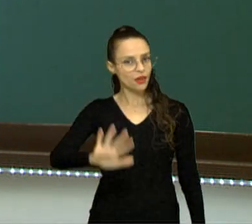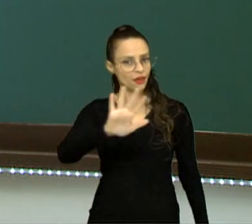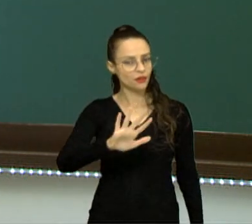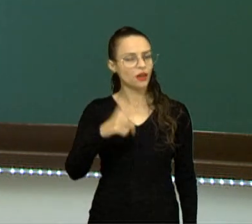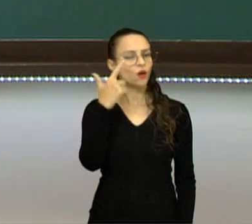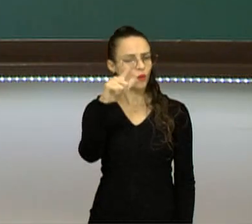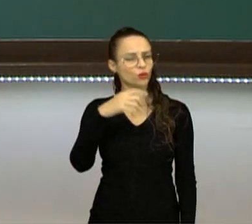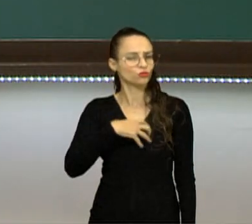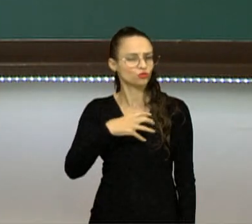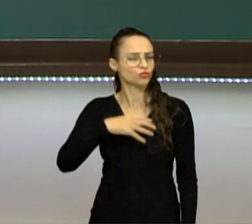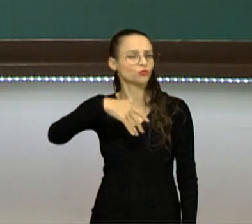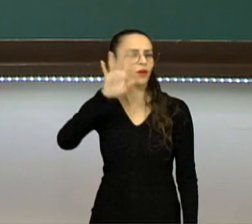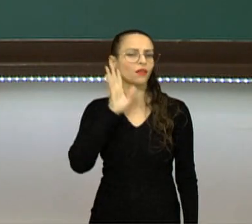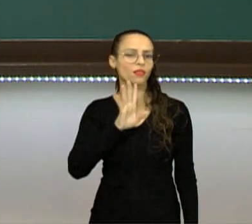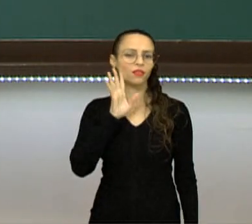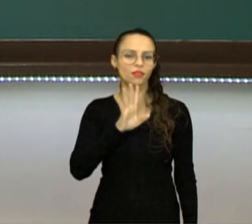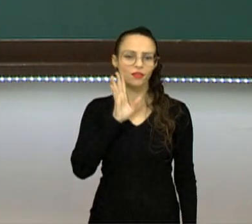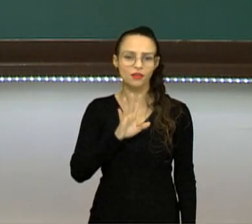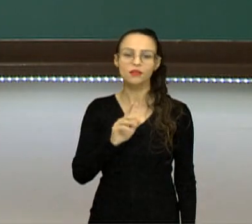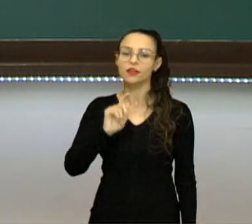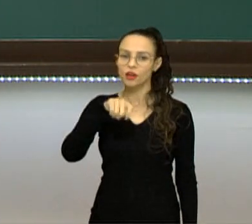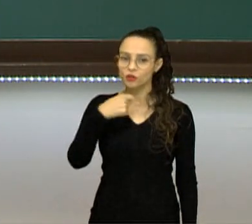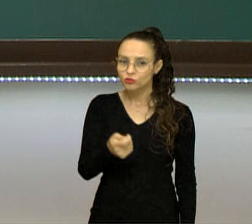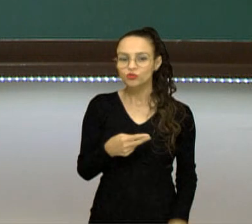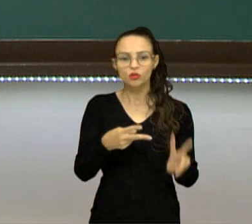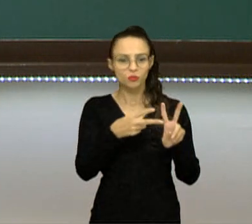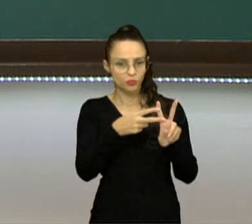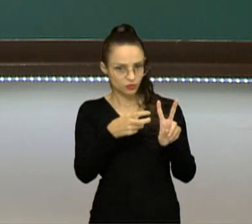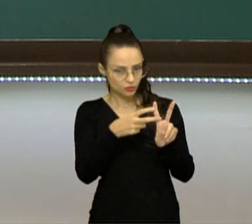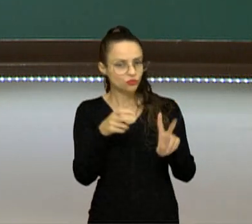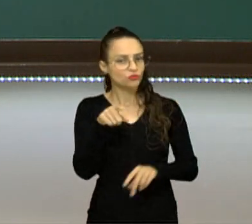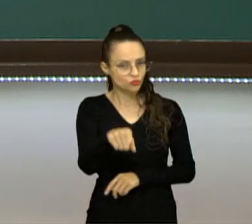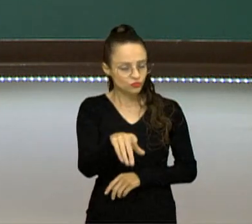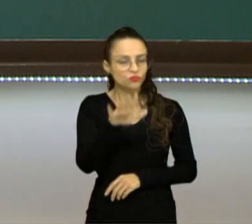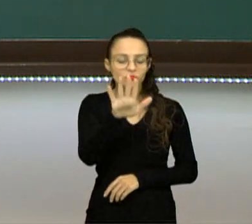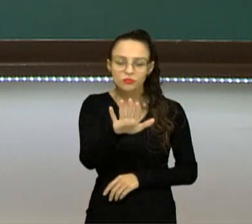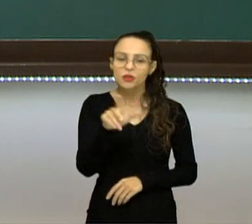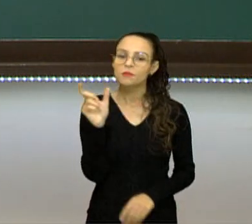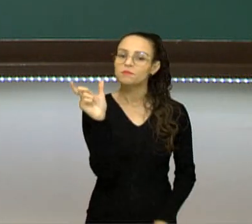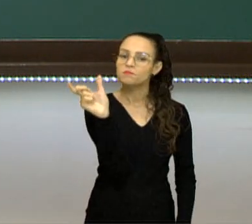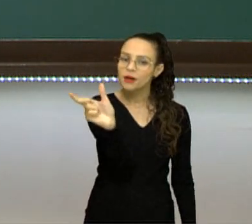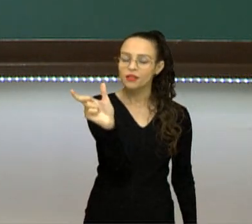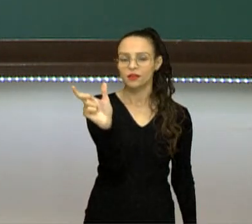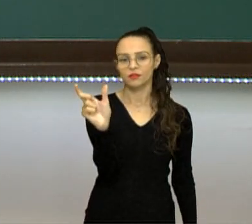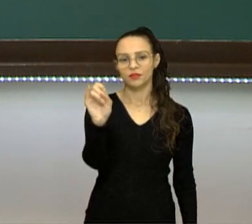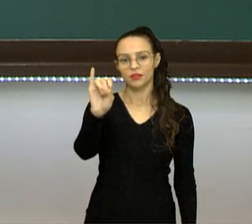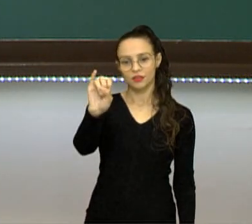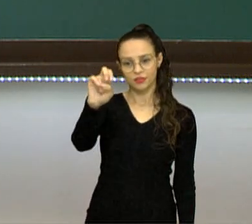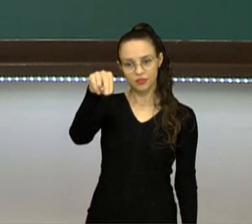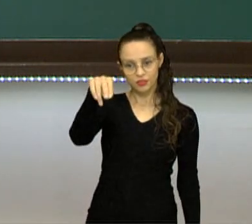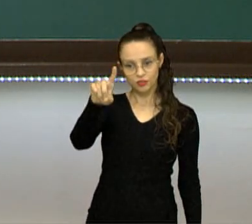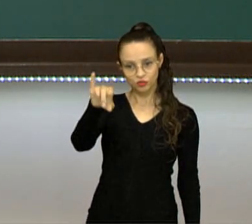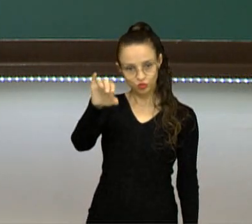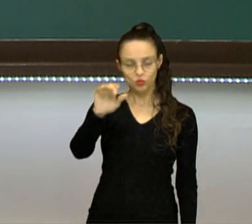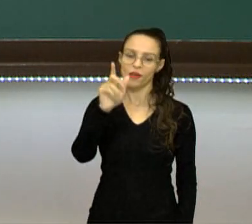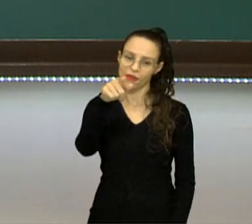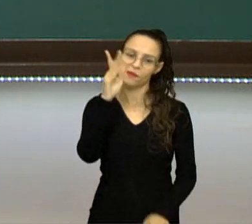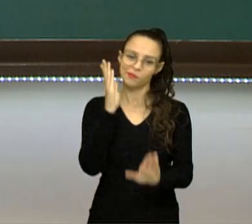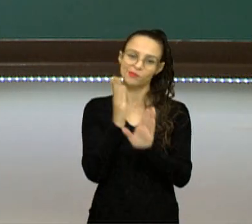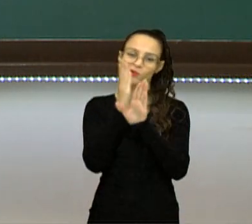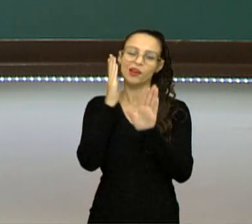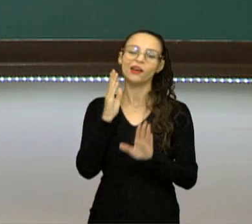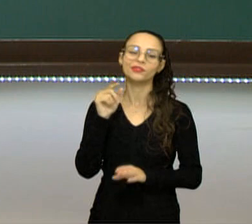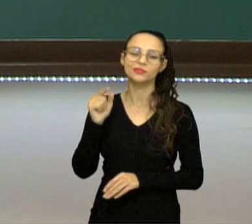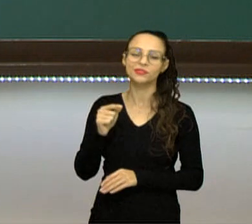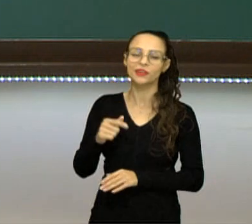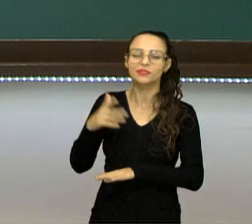bacanas para serem utilizados. Ameríndios também, professor? É, mas ainda tem o índio, né? Mas o termo, a palavra, a origem da palavra índio é daí. O que nós